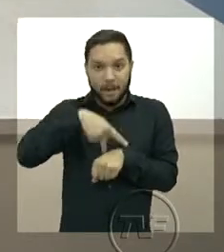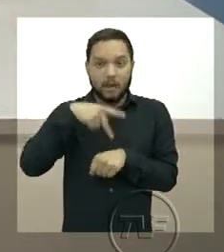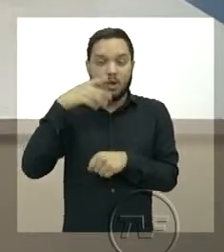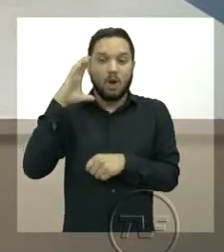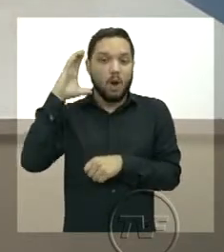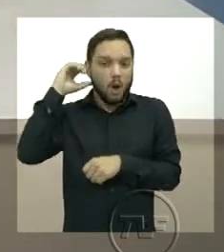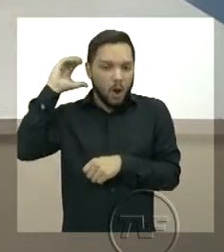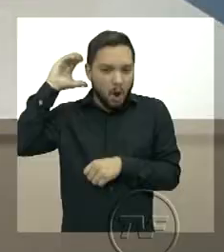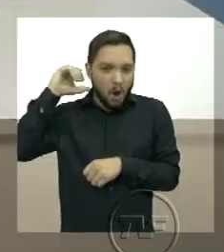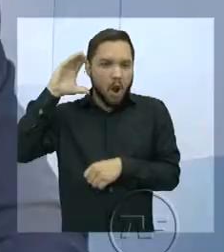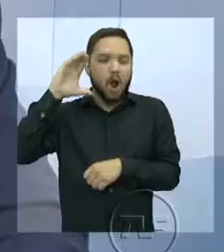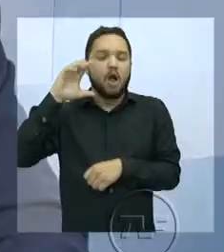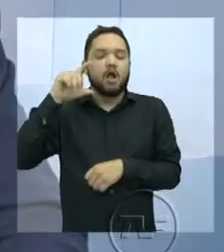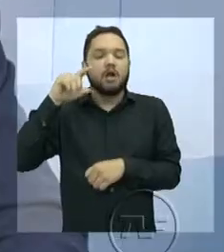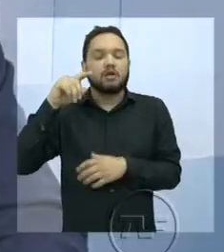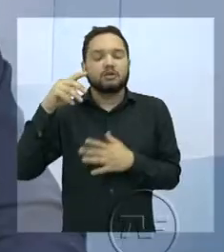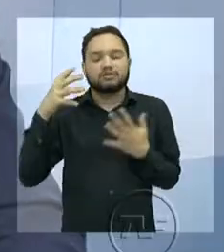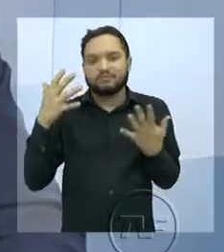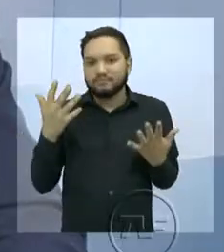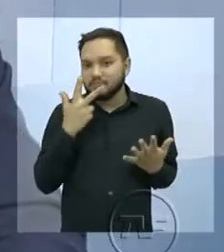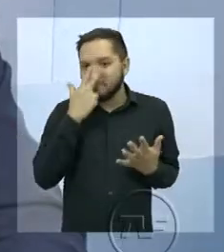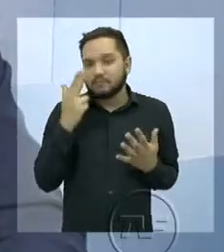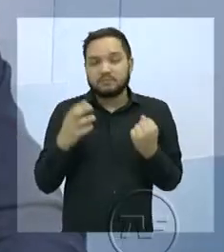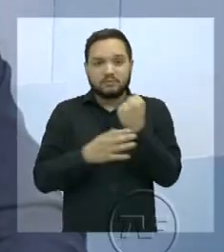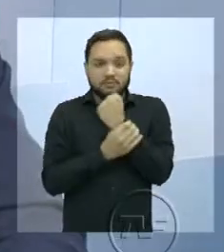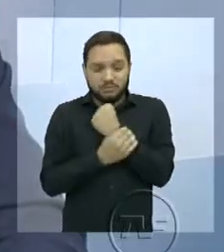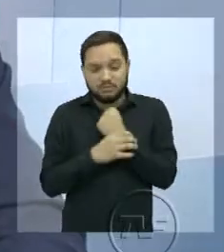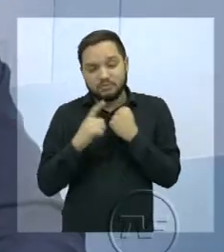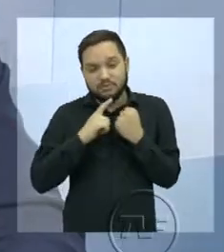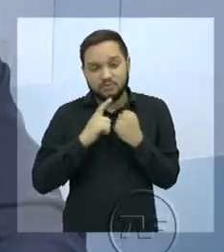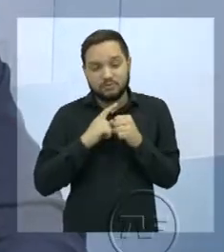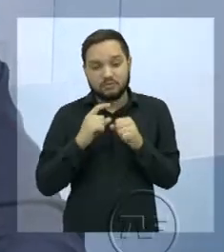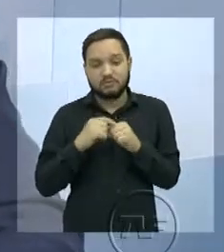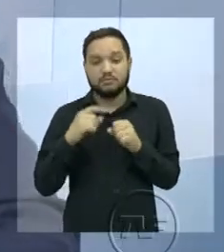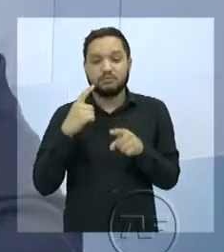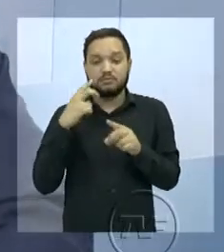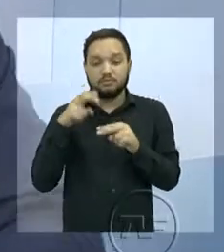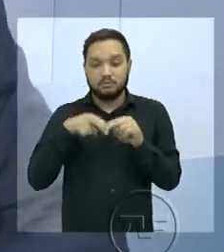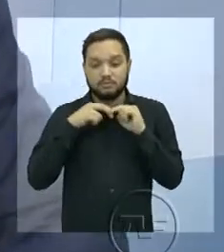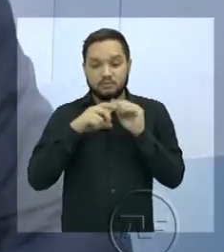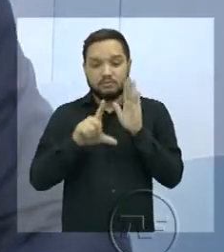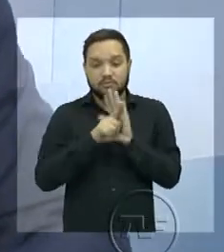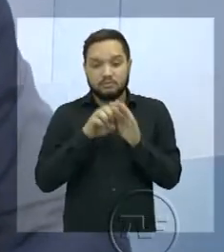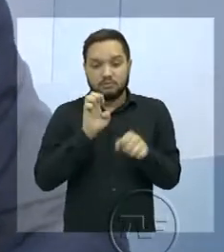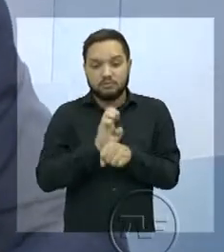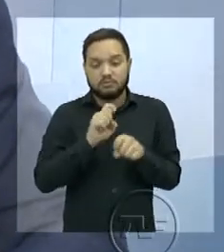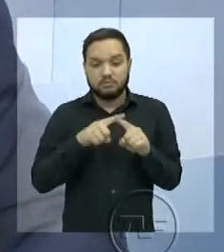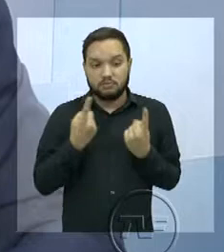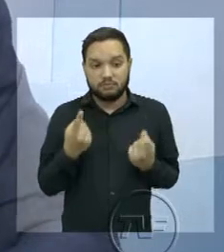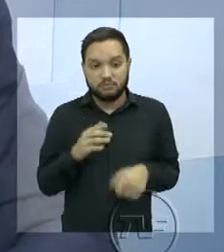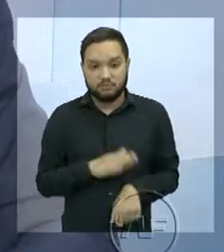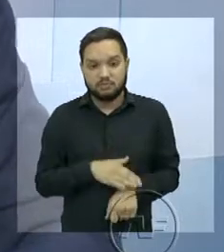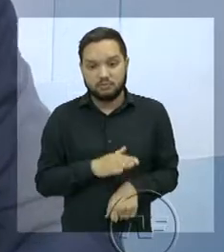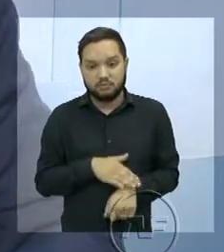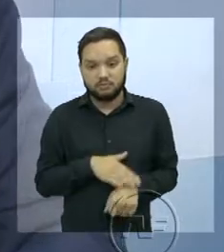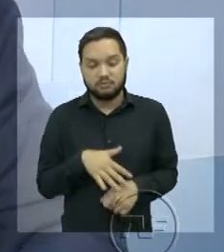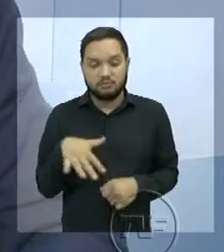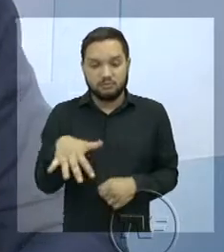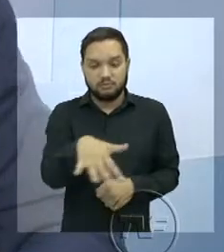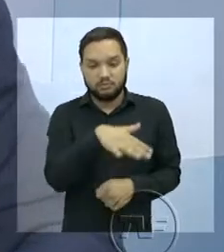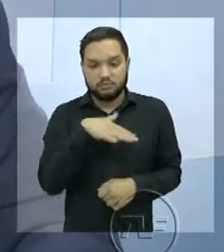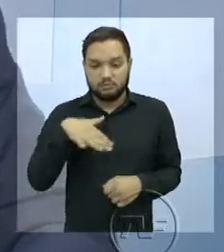legislação que seja mais protetiva. Hoje ele está sob proteção, inclusive sob lei estadual. Mas agora, nesse momento, por exemplo, uma área